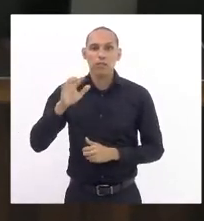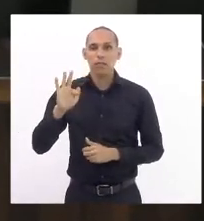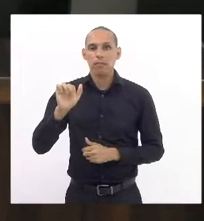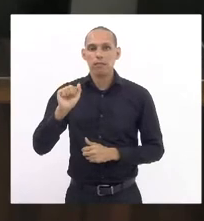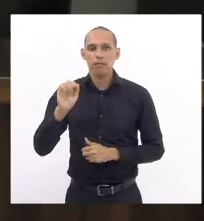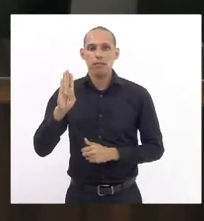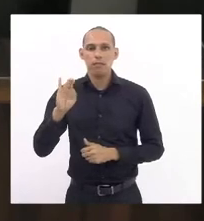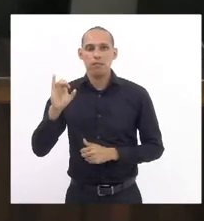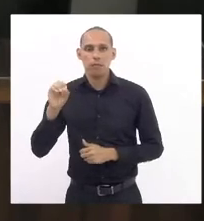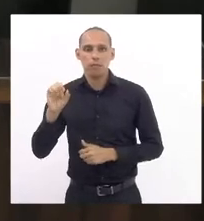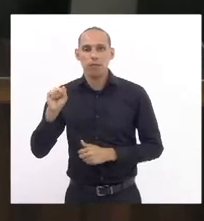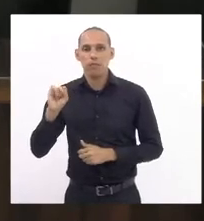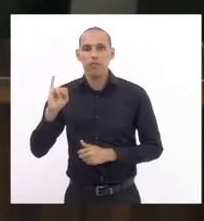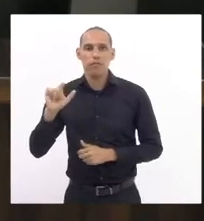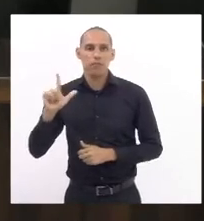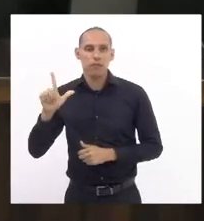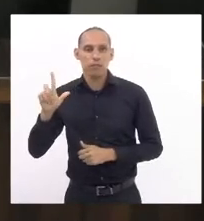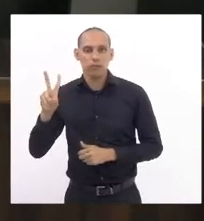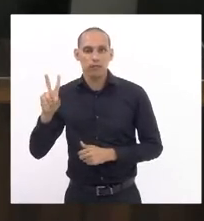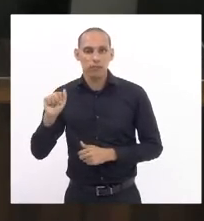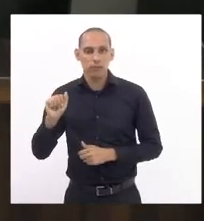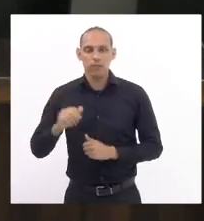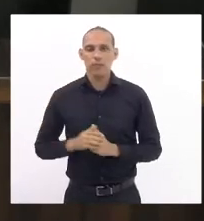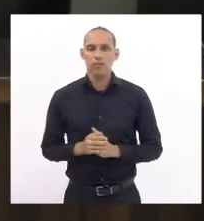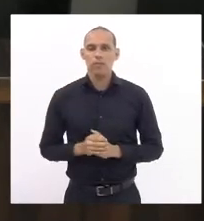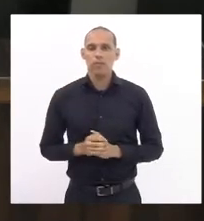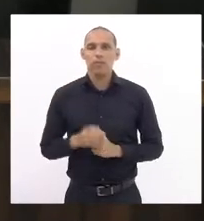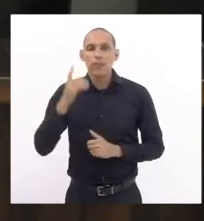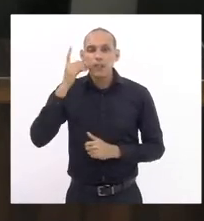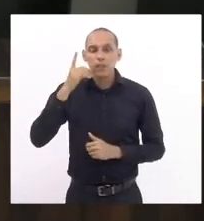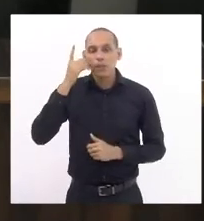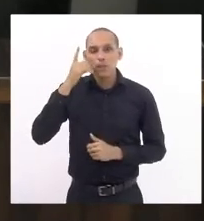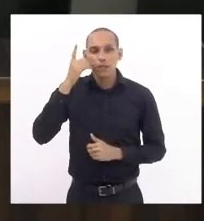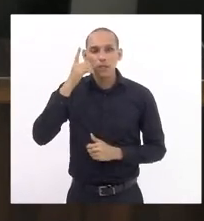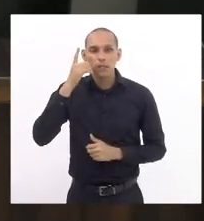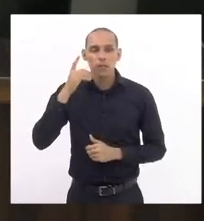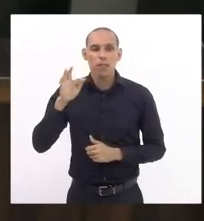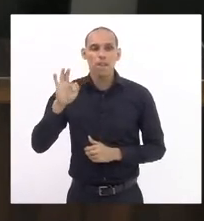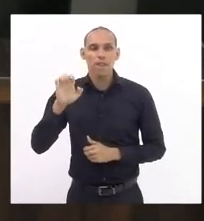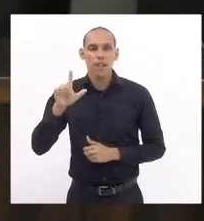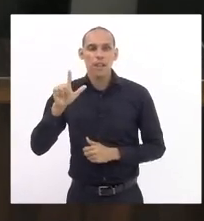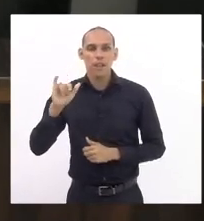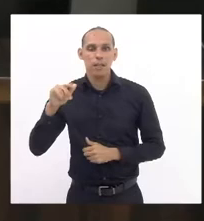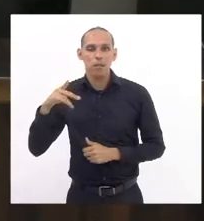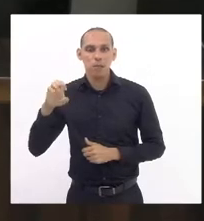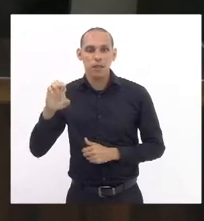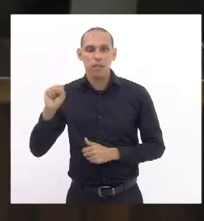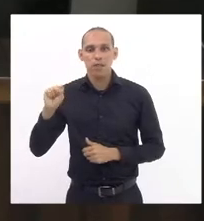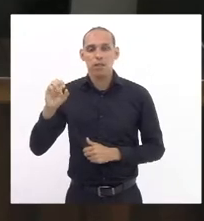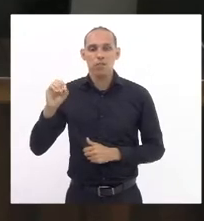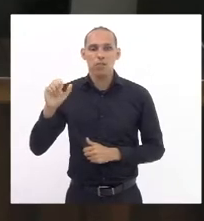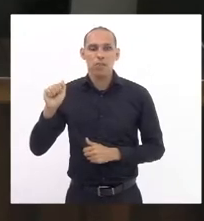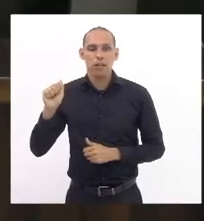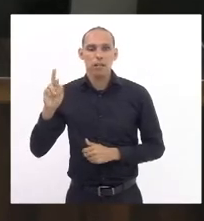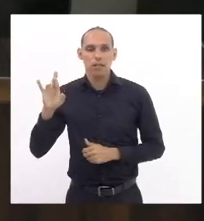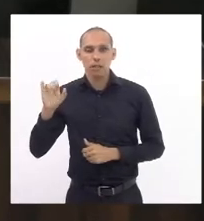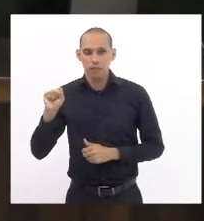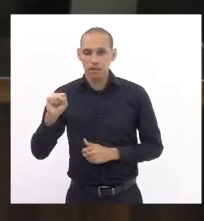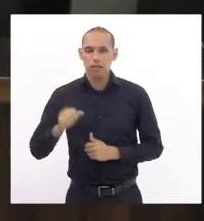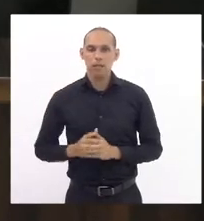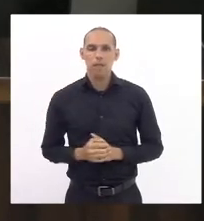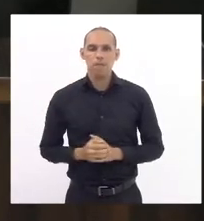Silva. Deputado Fábio Silva. Deputado Felipe Soares. Deputado Felipe